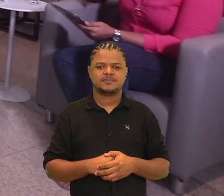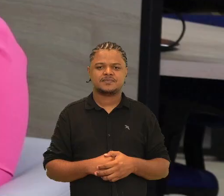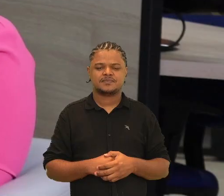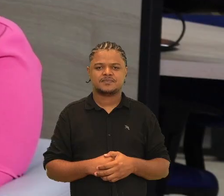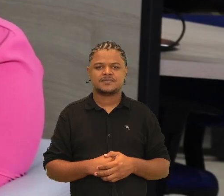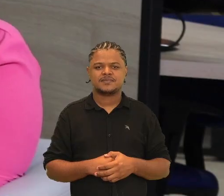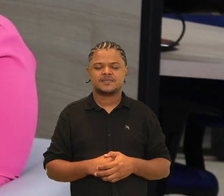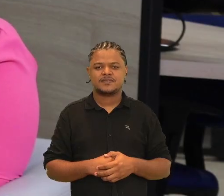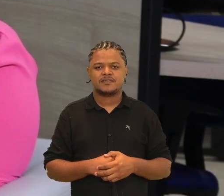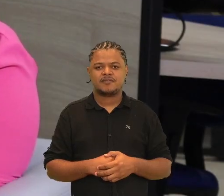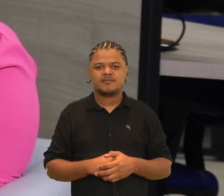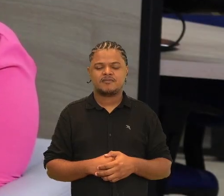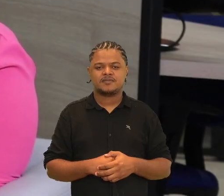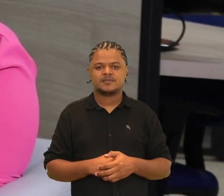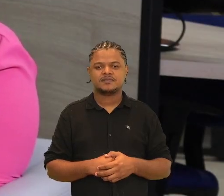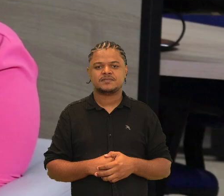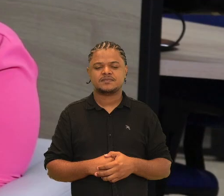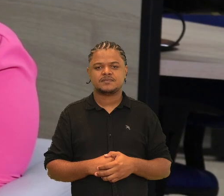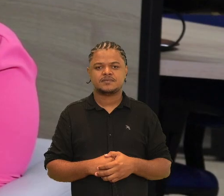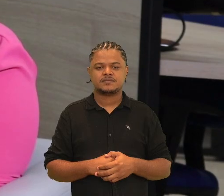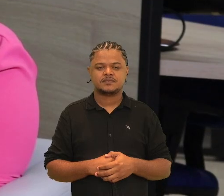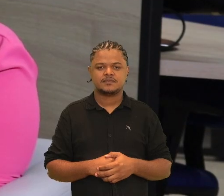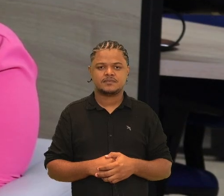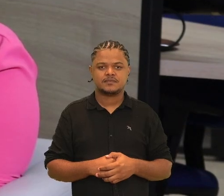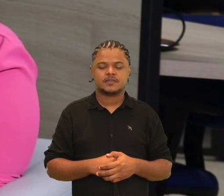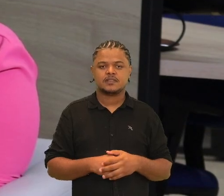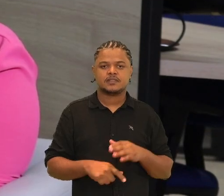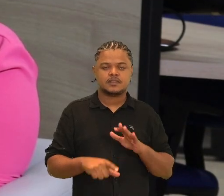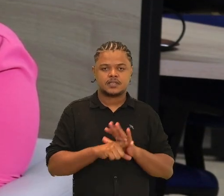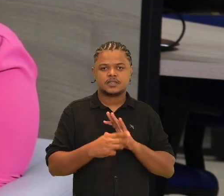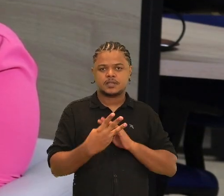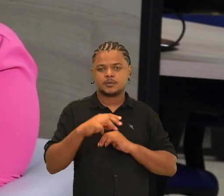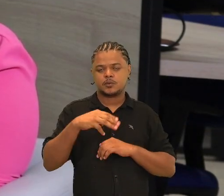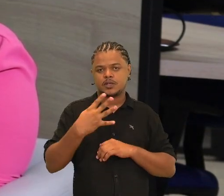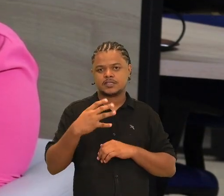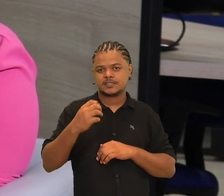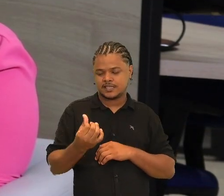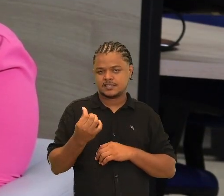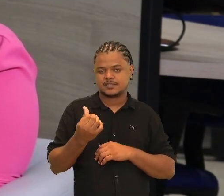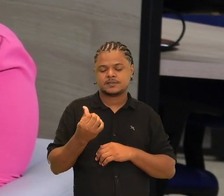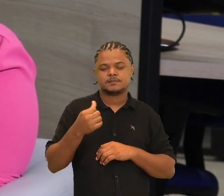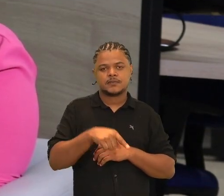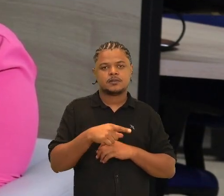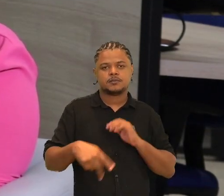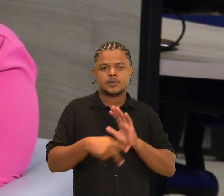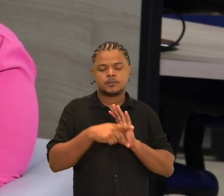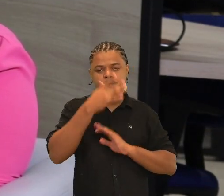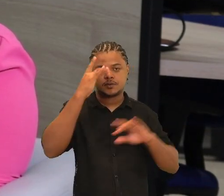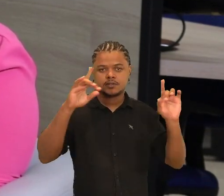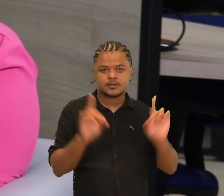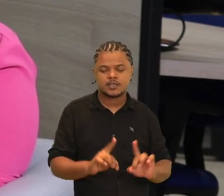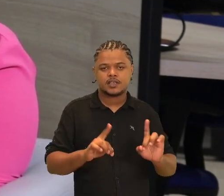É isso, né? Gente, a Lei 13.146 do Estatuto da Pessoa com Deficiência assegura o direito da pessoa com deficiência